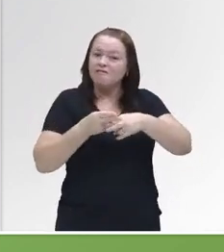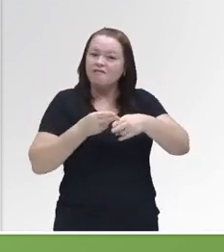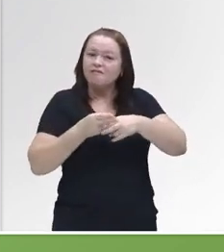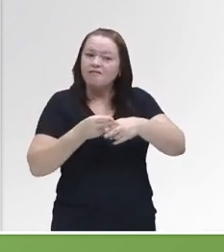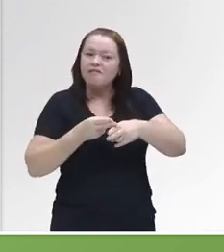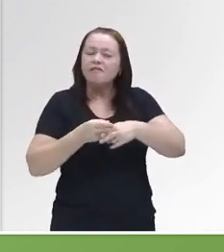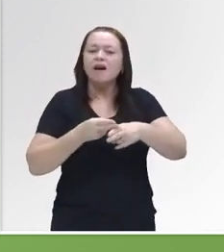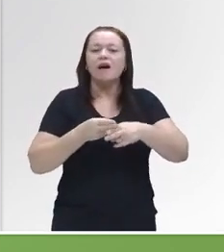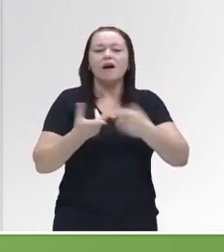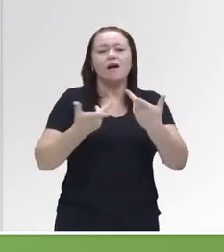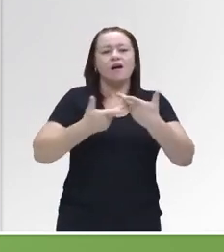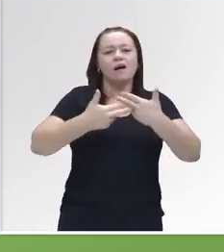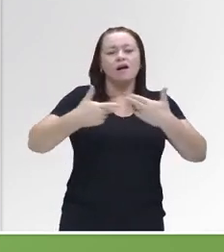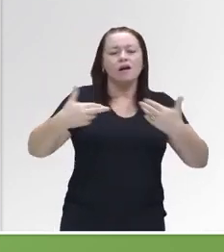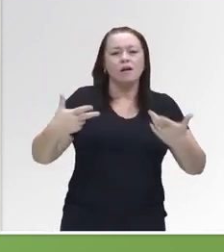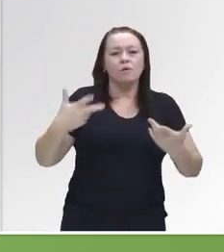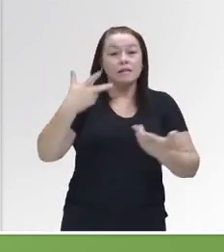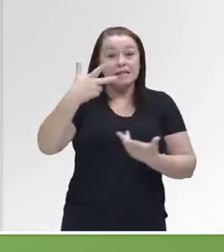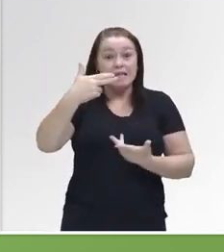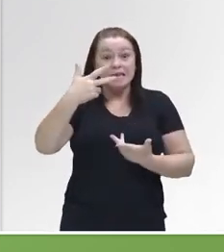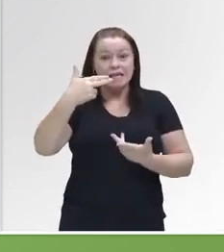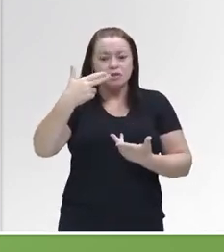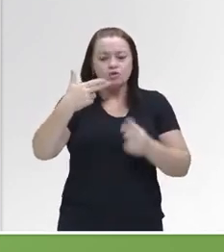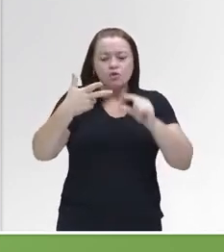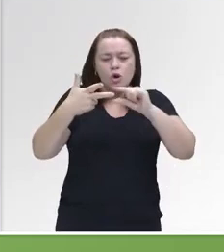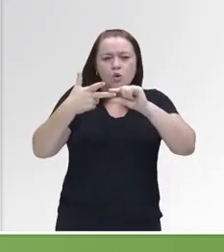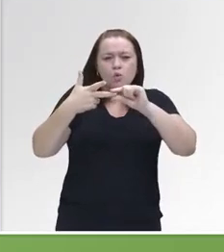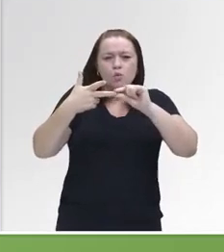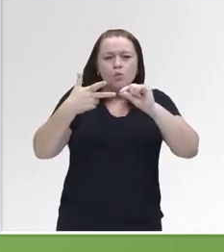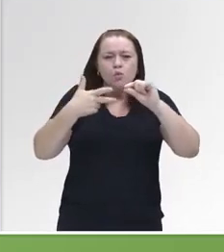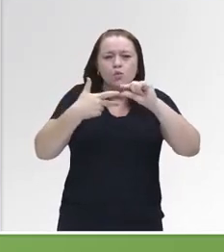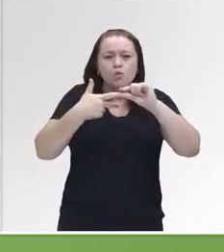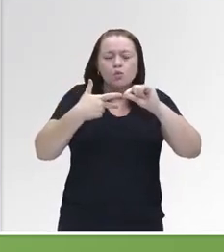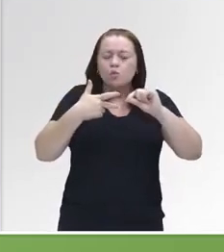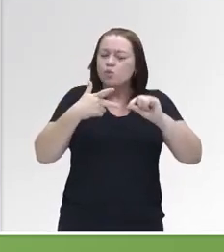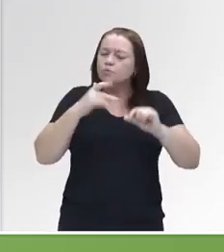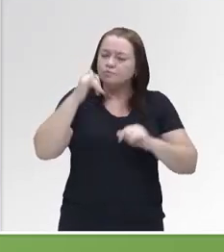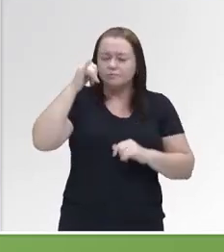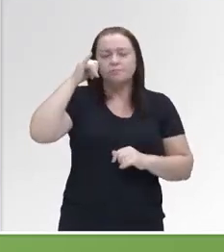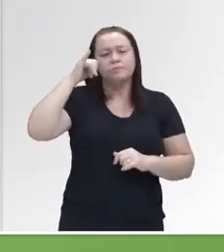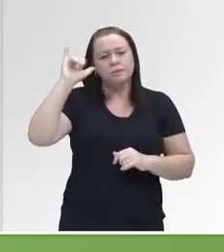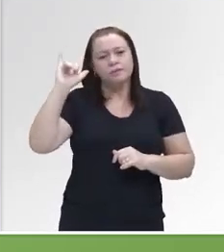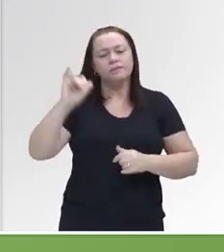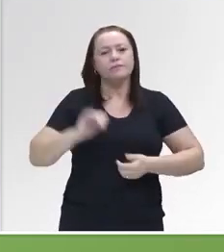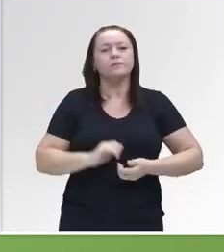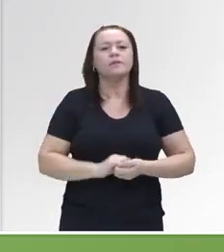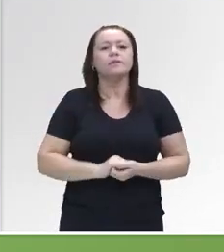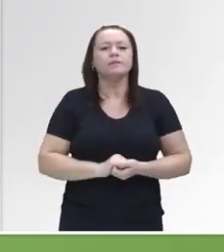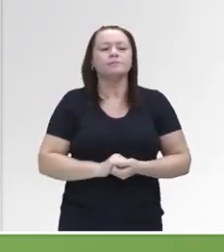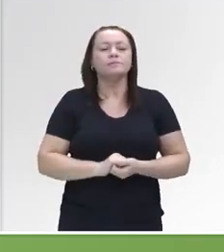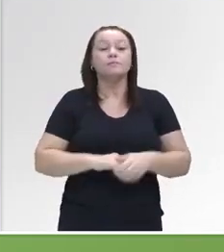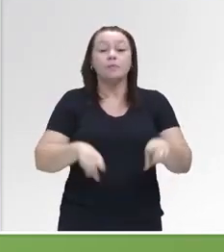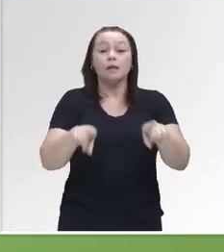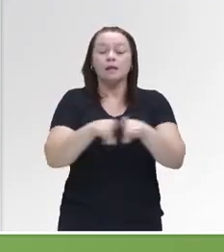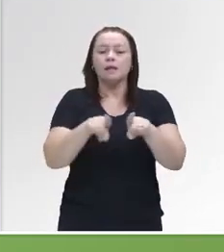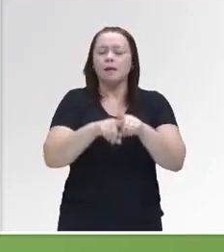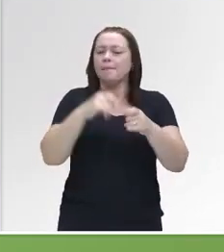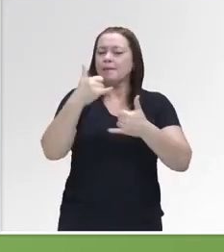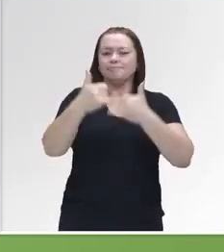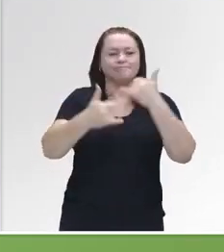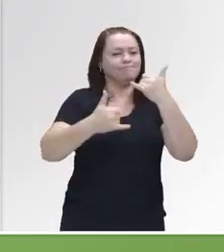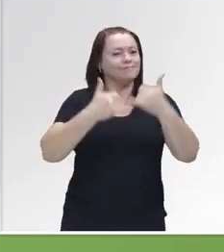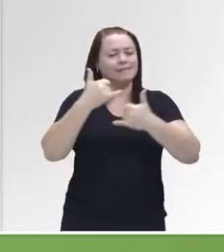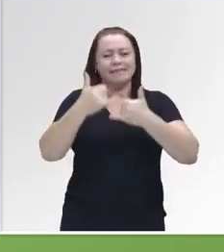são pérfuro cortantes, não pode criança estar próximo de facas. Não mexer com fogo,